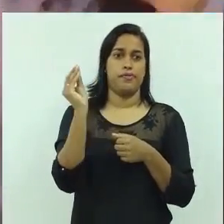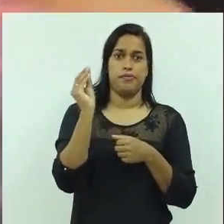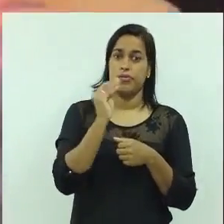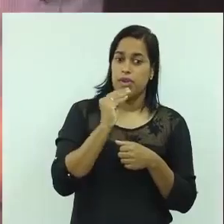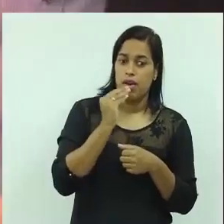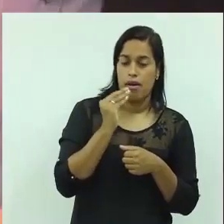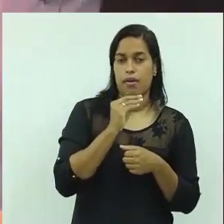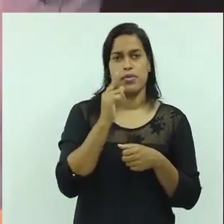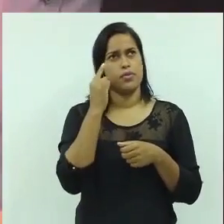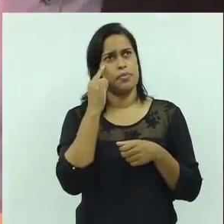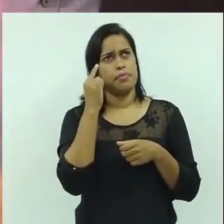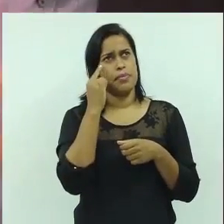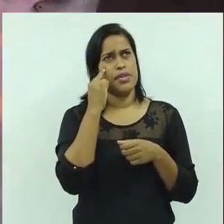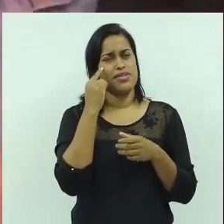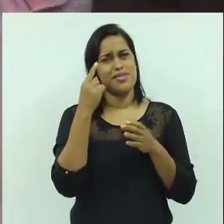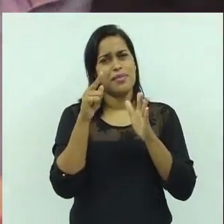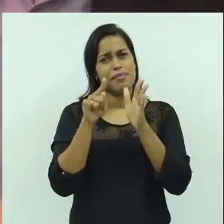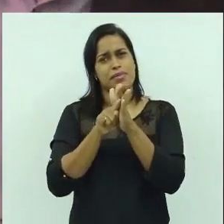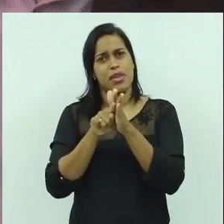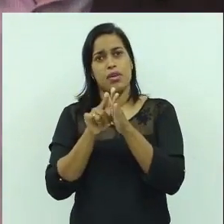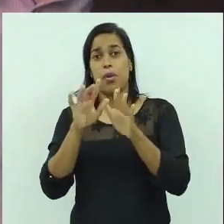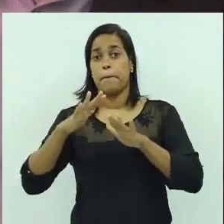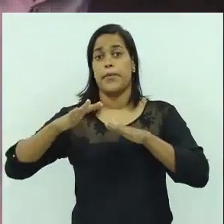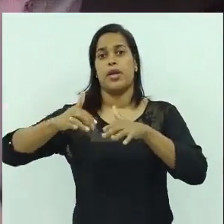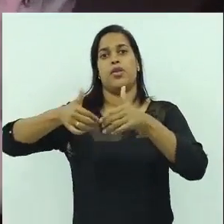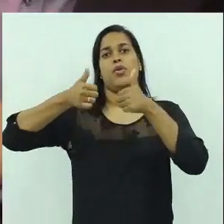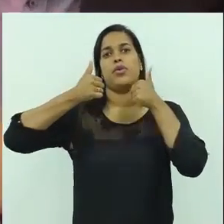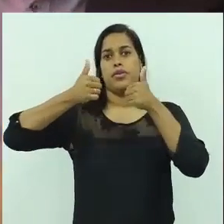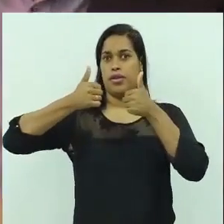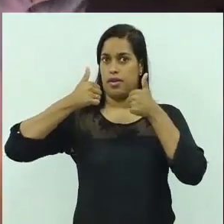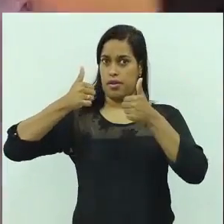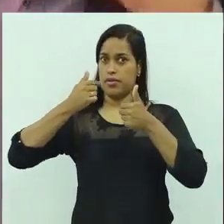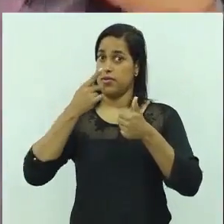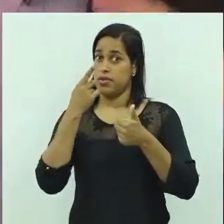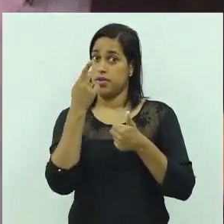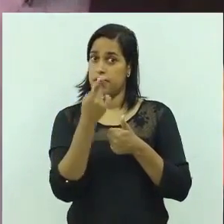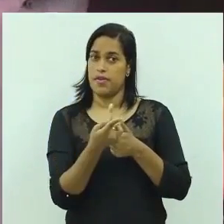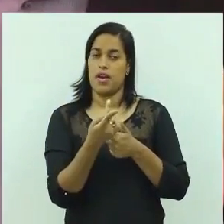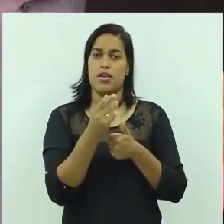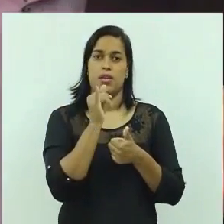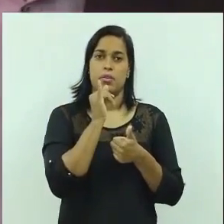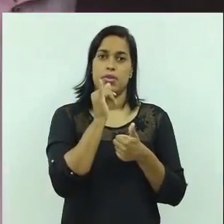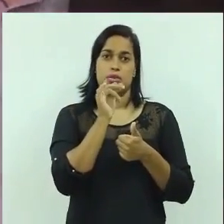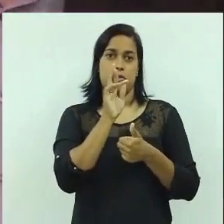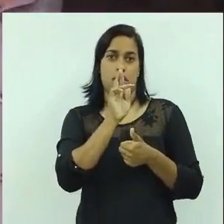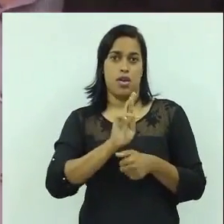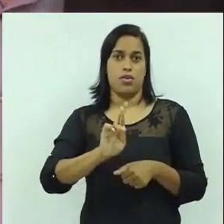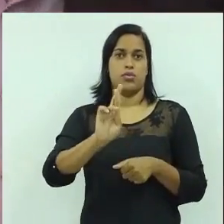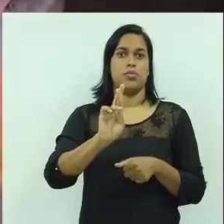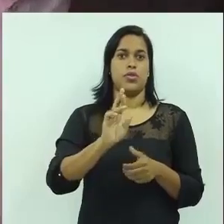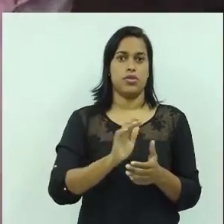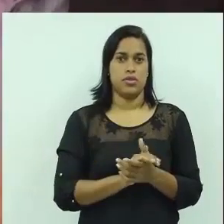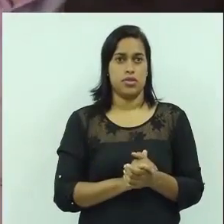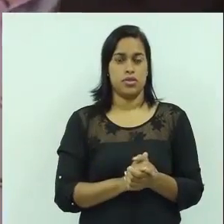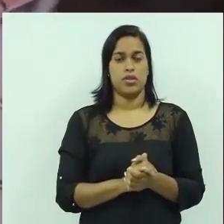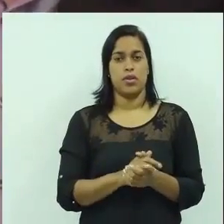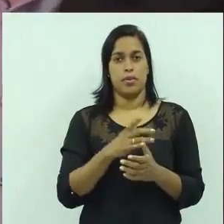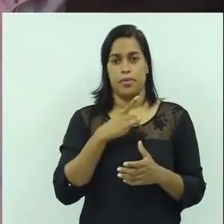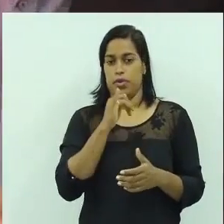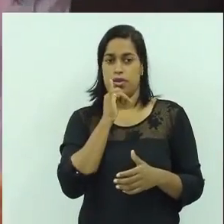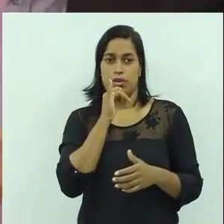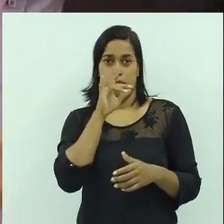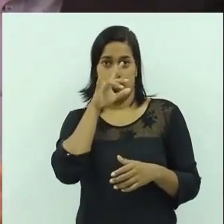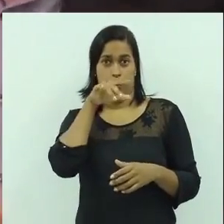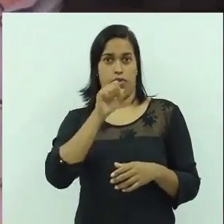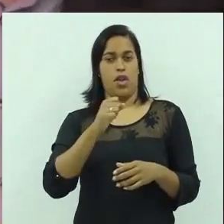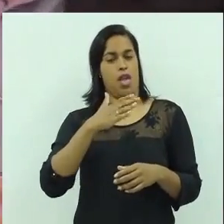fracos, pense nesses pontos fracos como pontos a melhorar. Então, se você diz, vou simular uma resposta agora que não é bem-vinda. Pontos